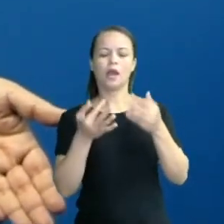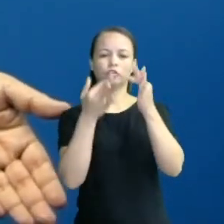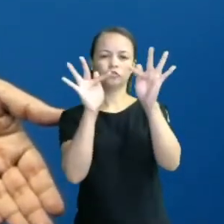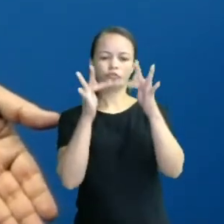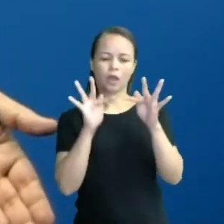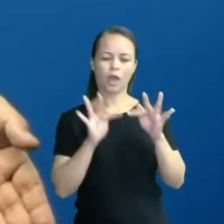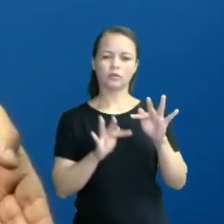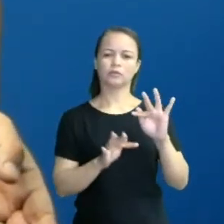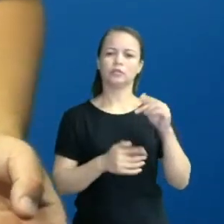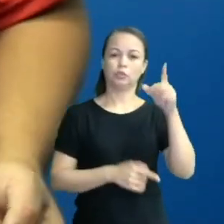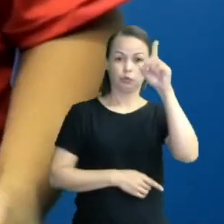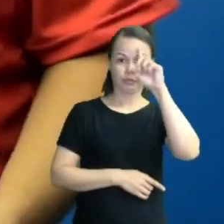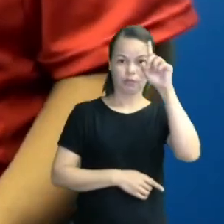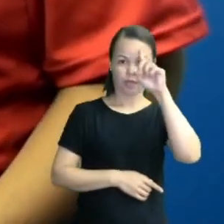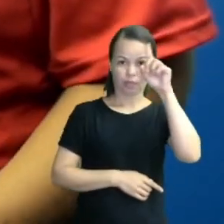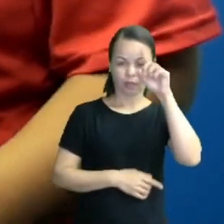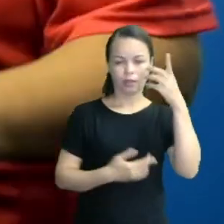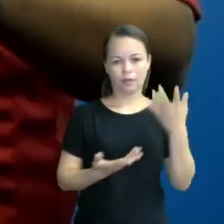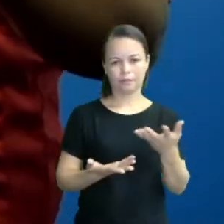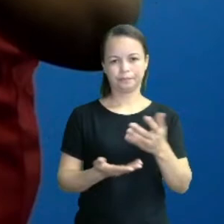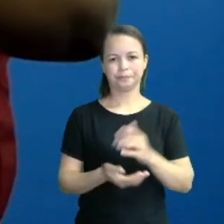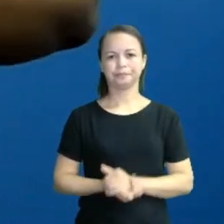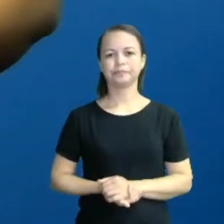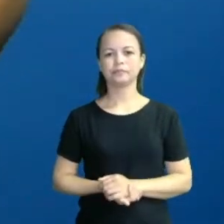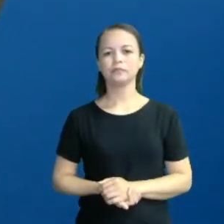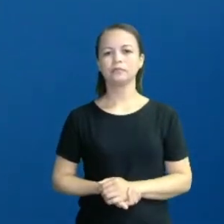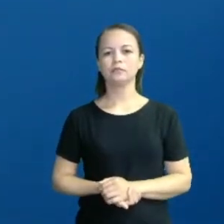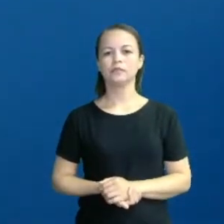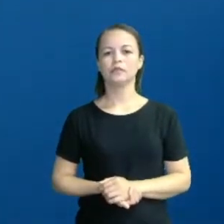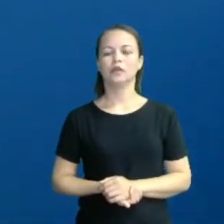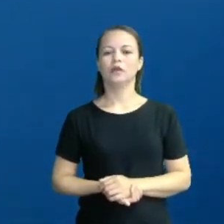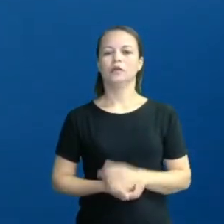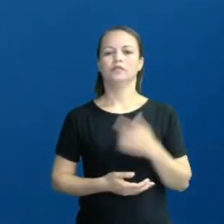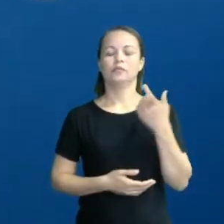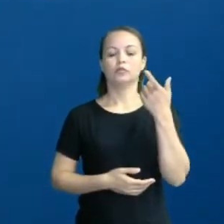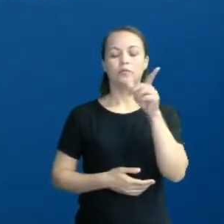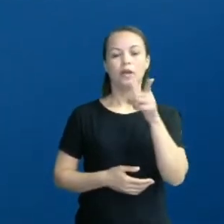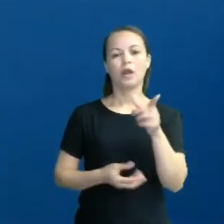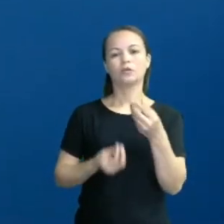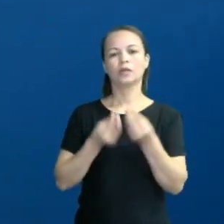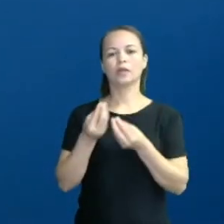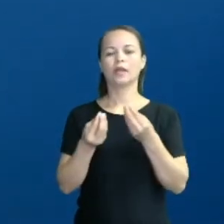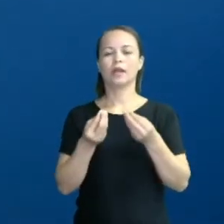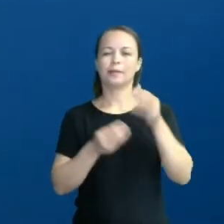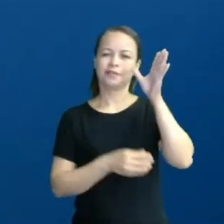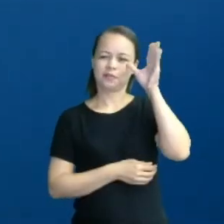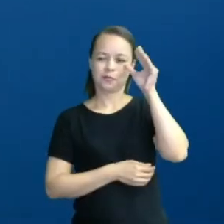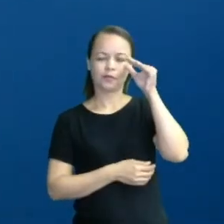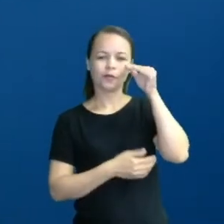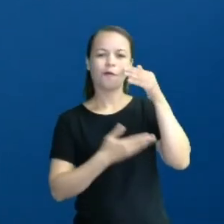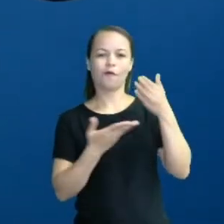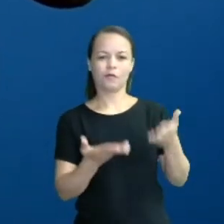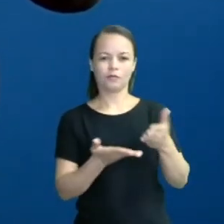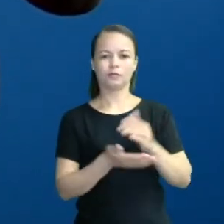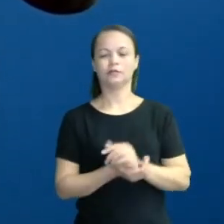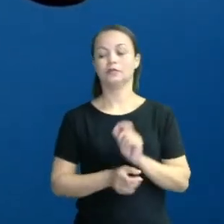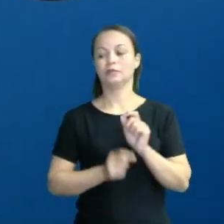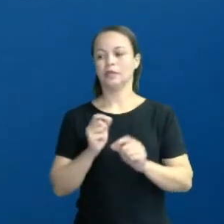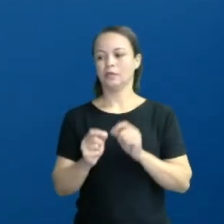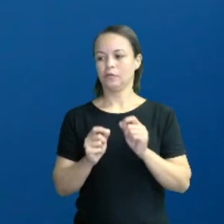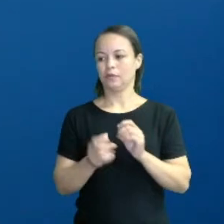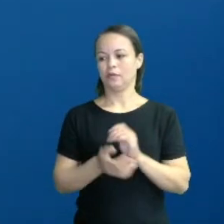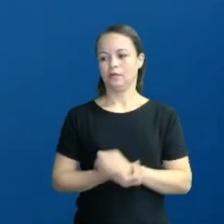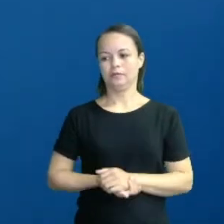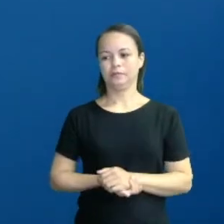do cotidiano, certo, gente? Vamos para aquelas que a gente está muito curioso. A gente está muito curioso